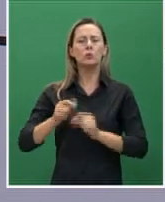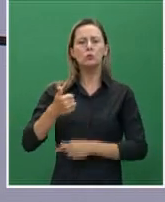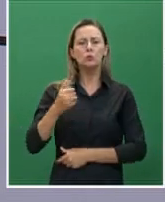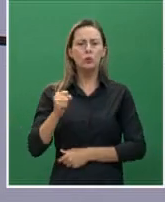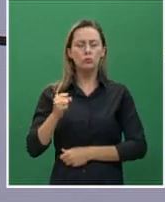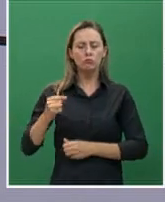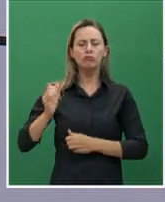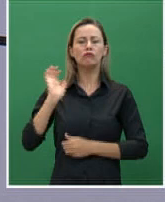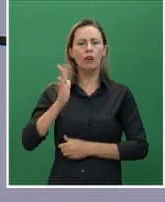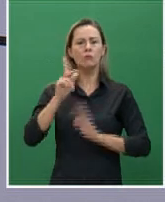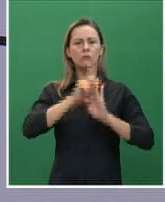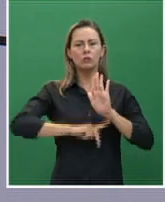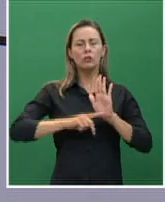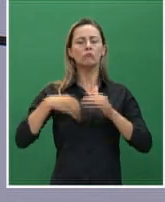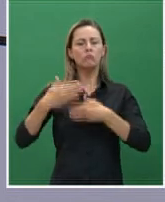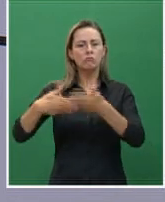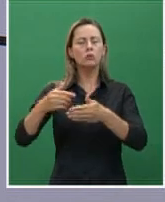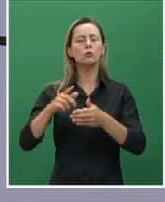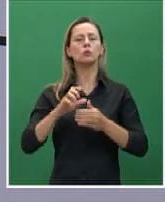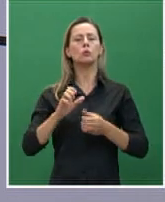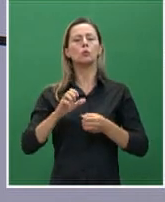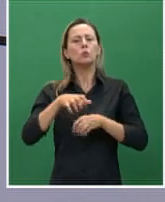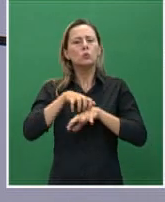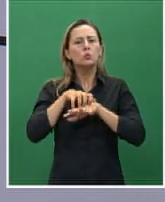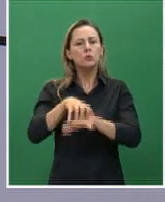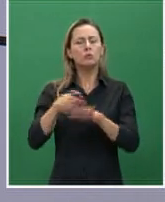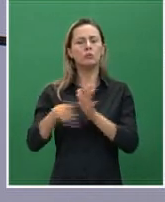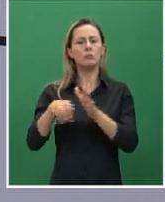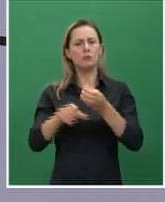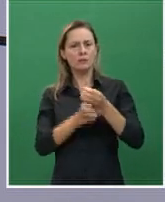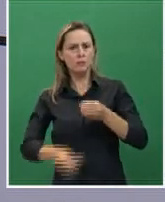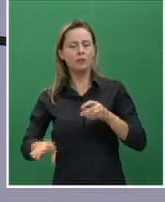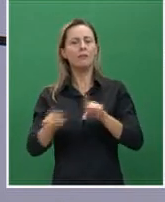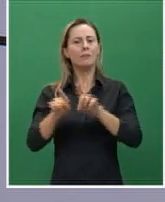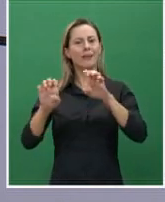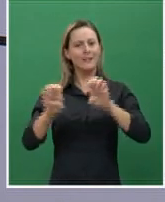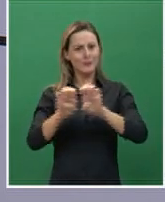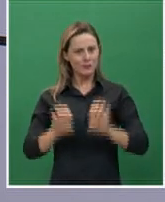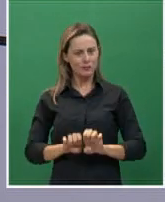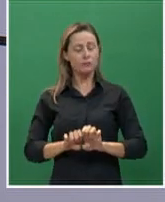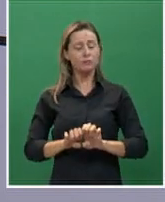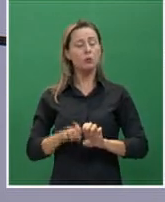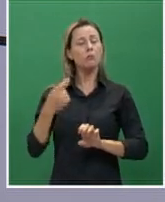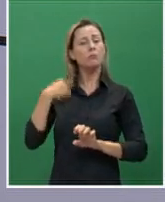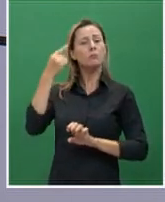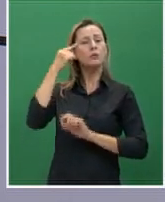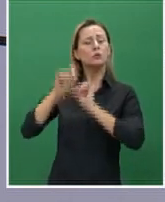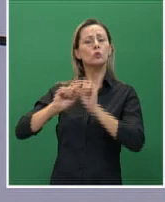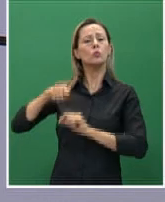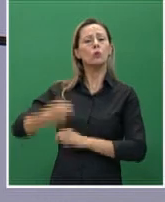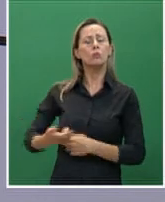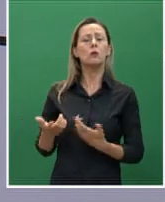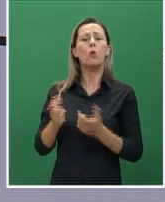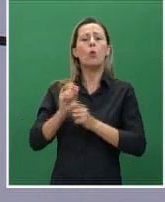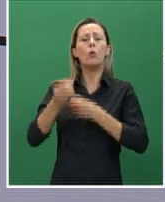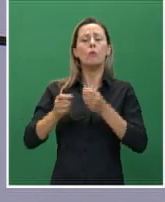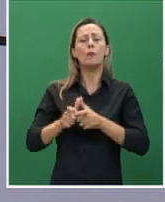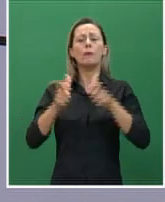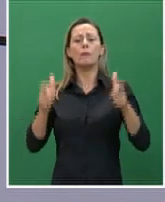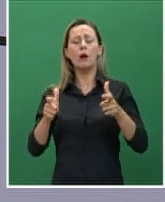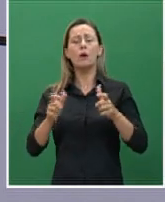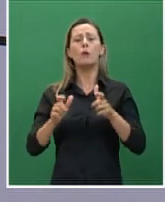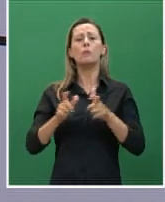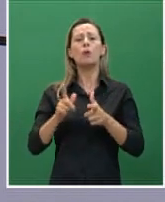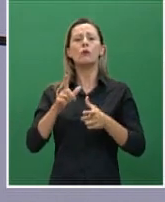ações já em andamento do Turismo do saneamento e infraestrutura o que o senhor pensa sobre isso e como otimizar a aplicação dos recursos